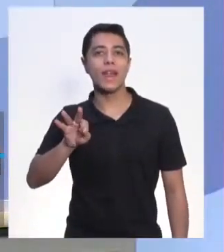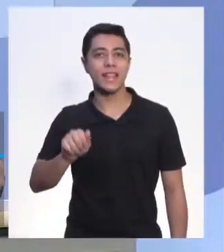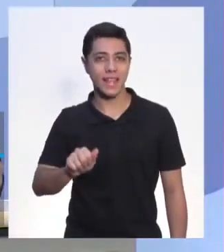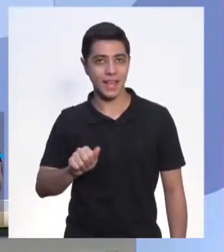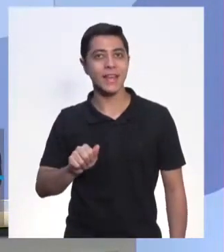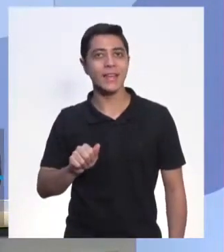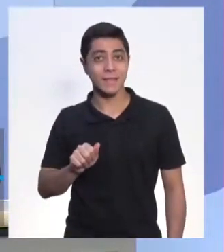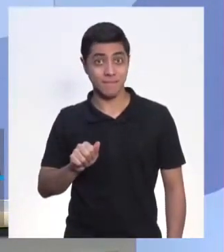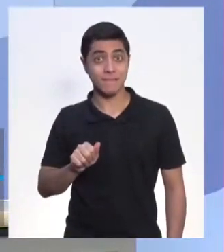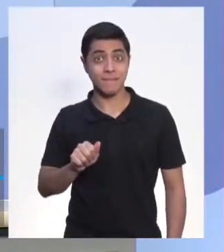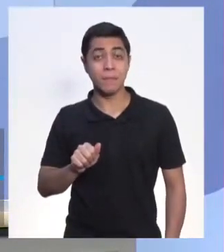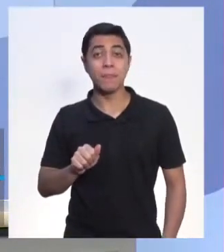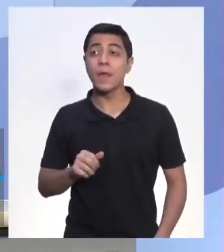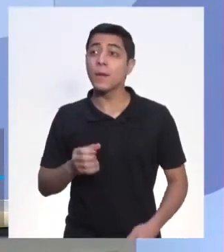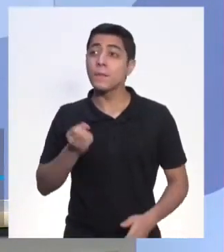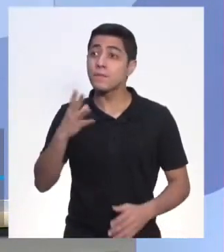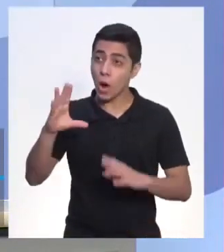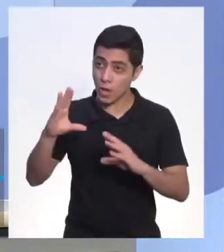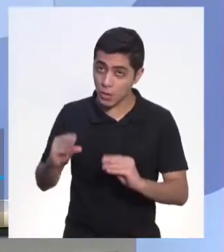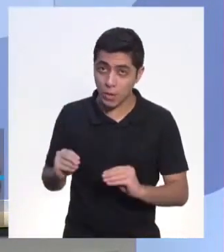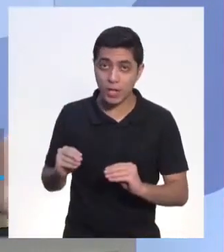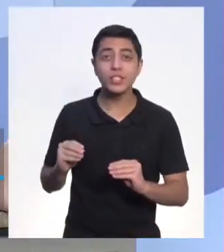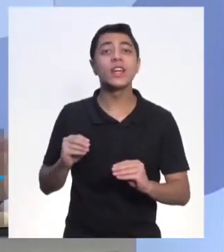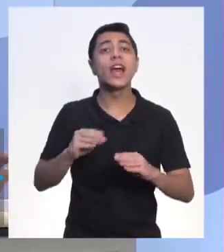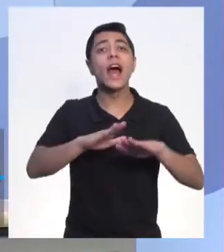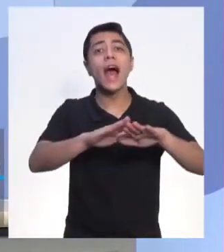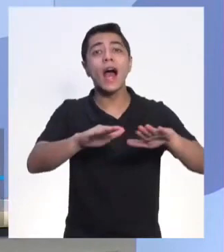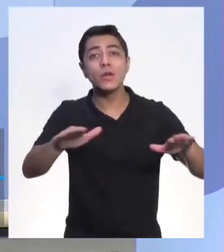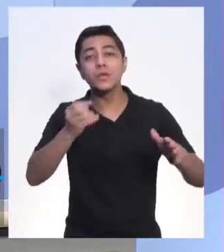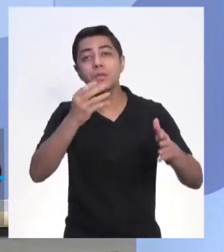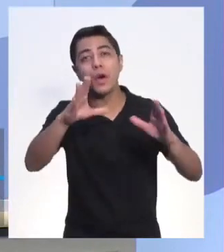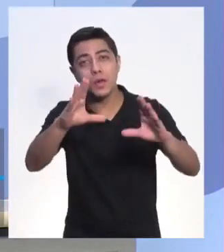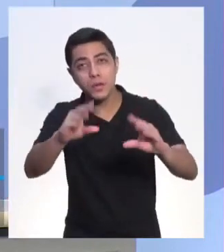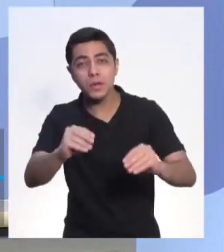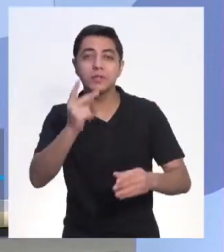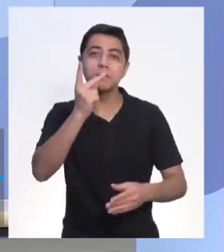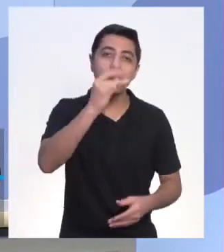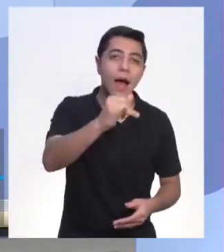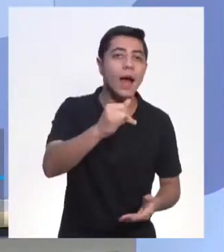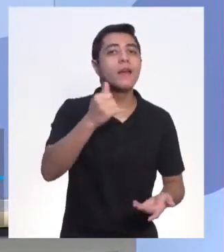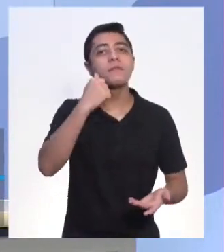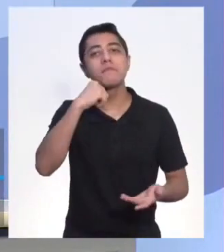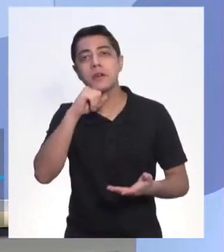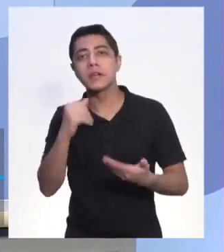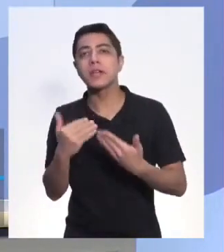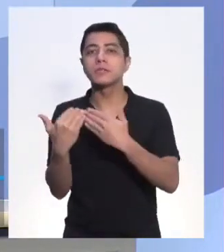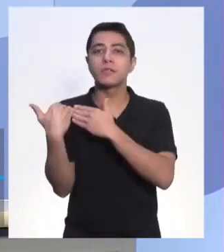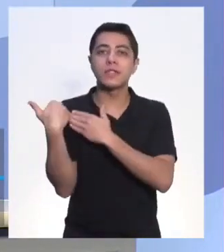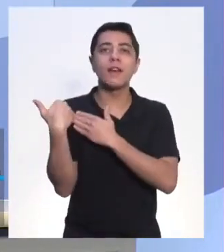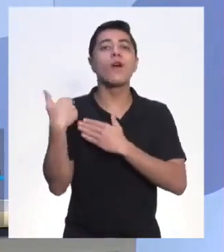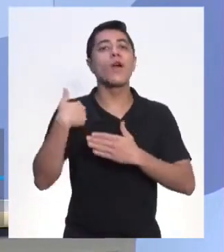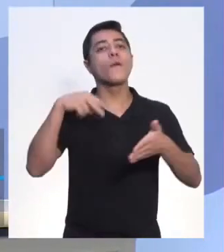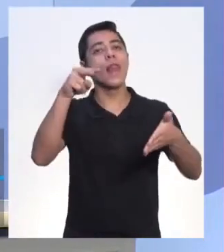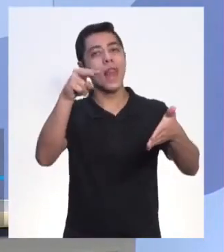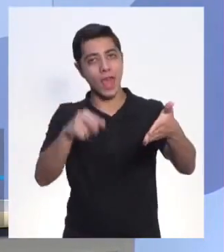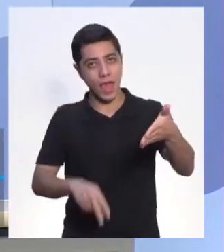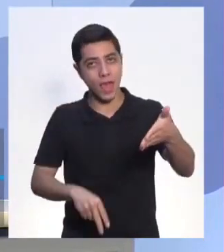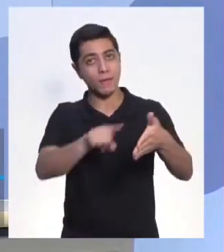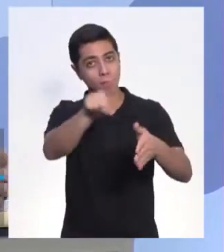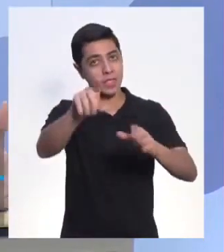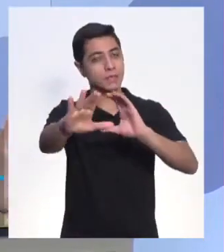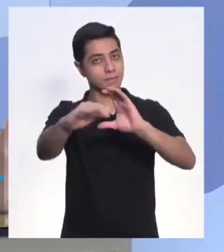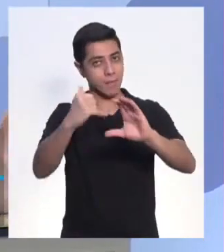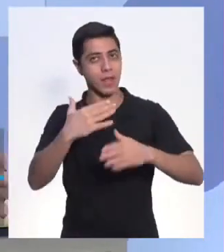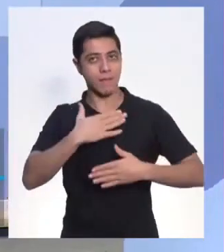noite, alunos, professores, pais e responsáveis que assistem às nossas aulas. Vou ler tudo, hein? Então passem as respostas, vou tentar anotar a